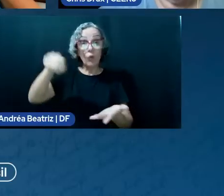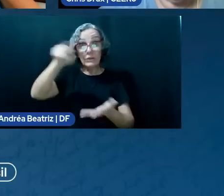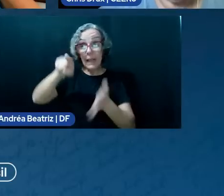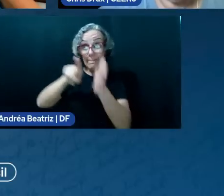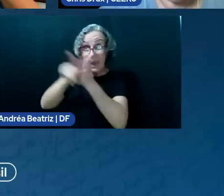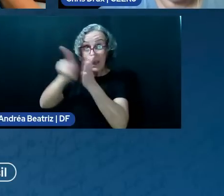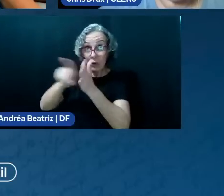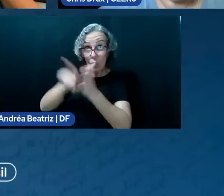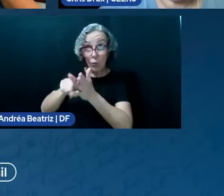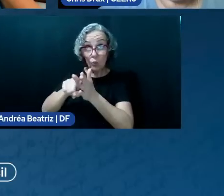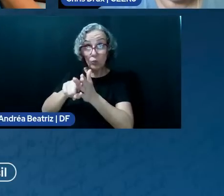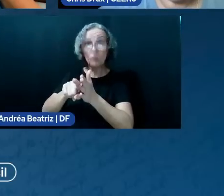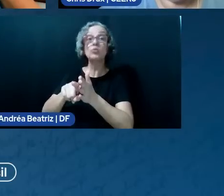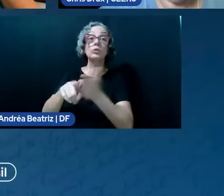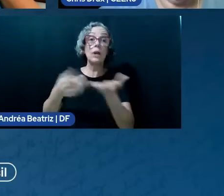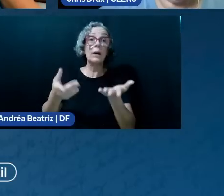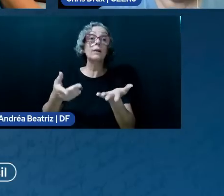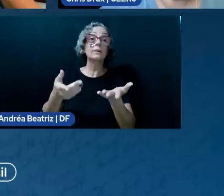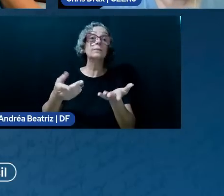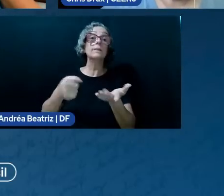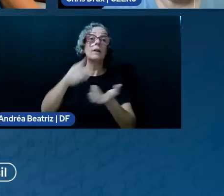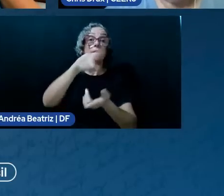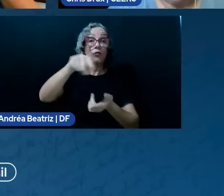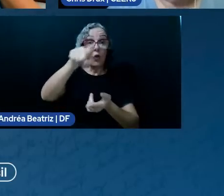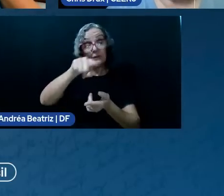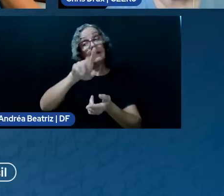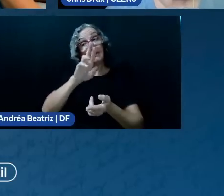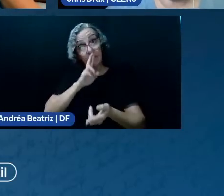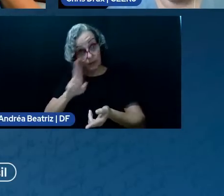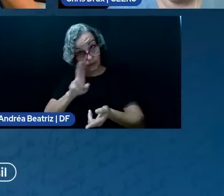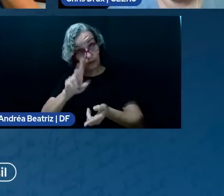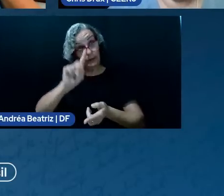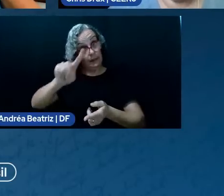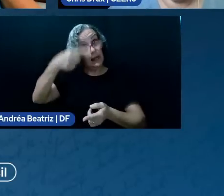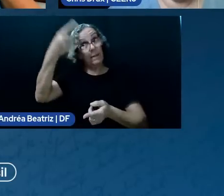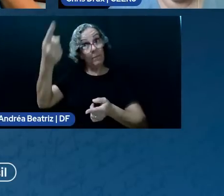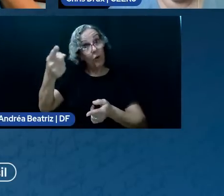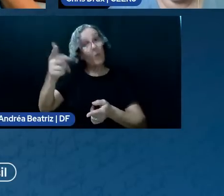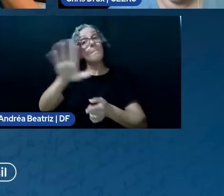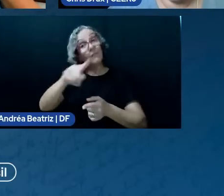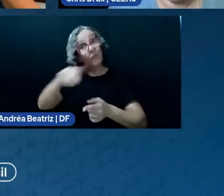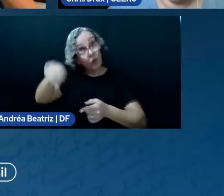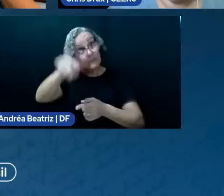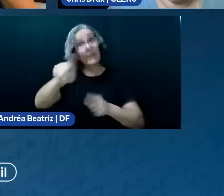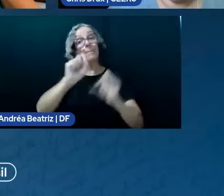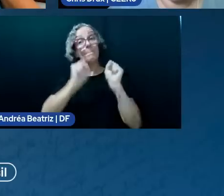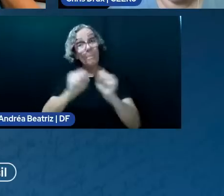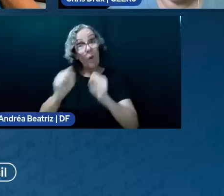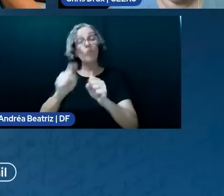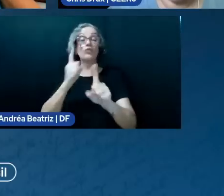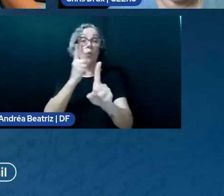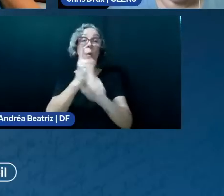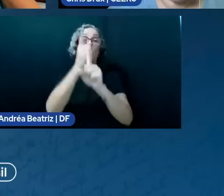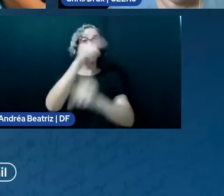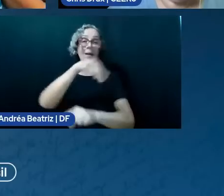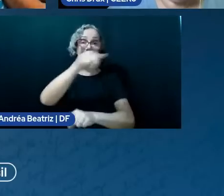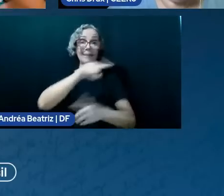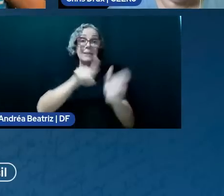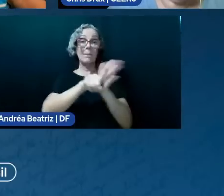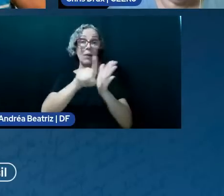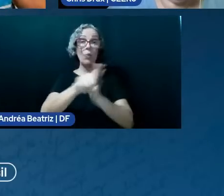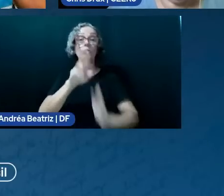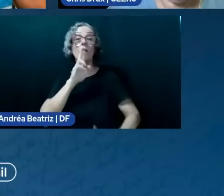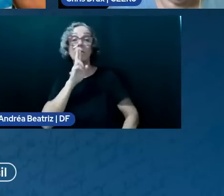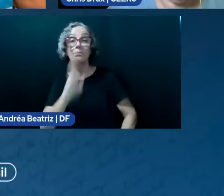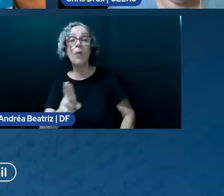por escrito e vocês encontram a maior parte delas nos estudos anteriores, que já foram feitos, tá bem? O